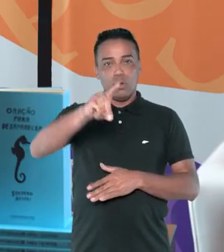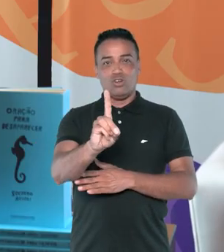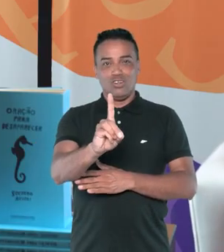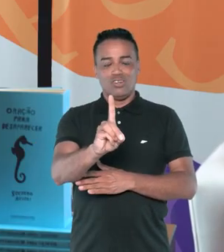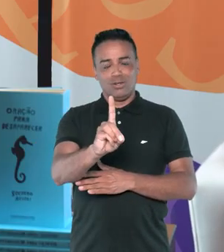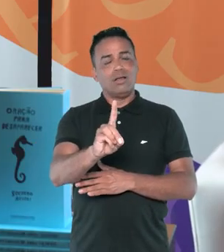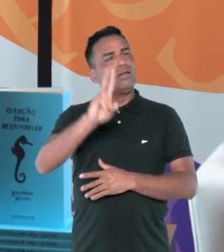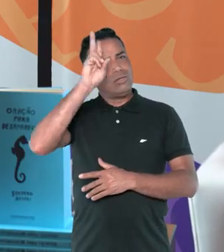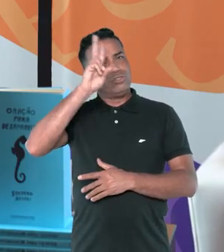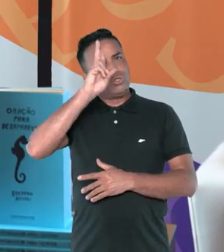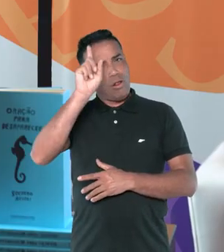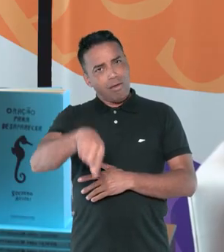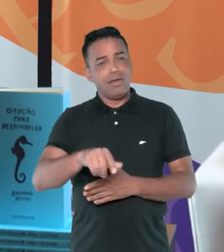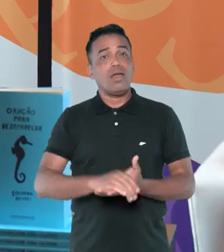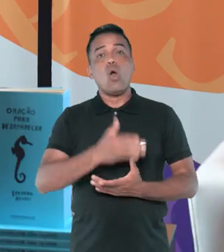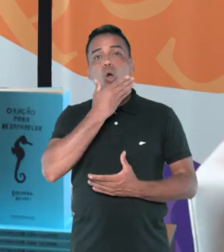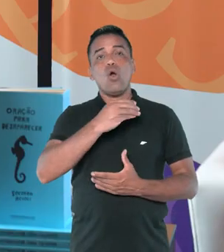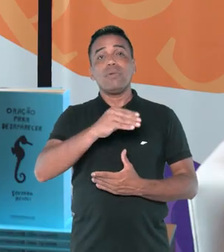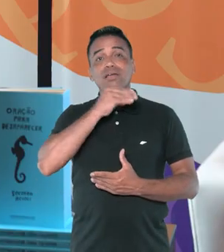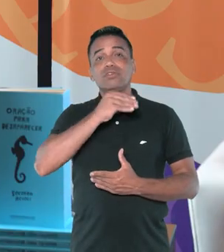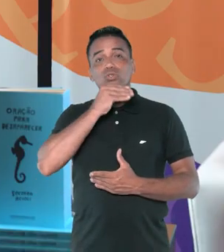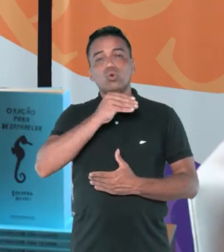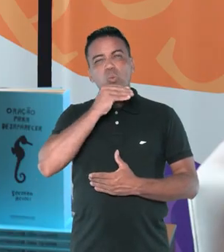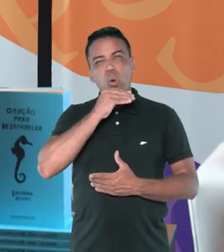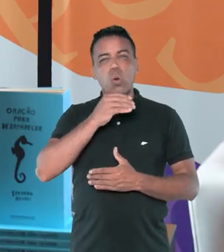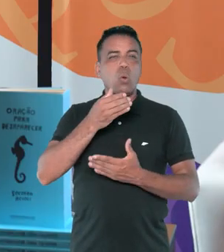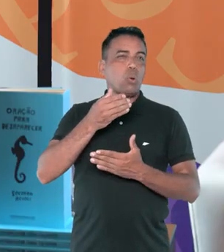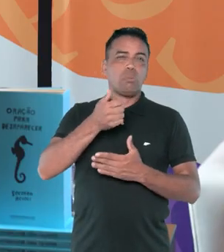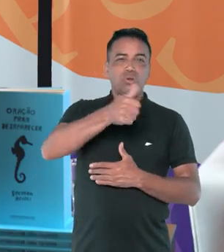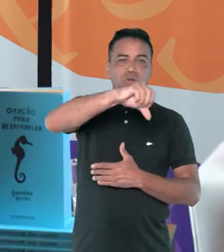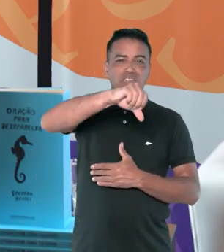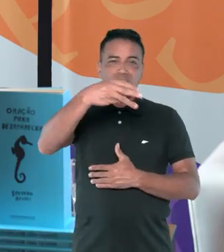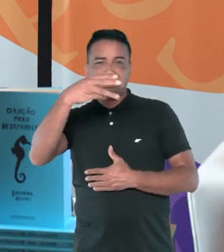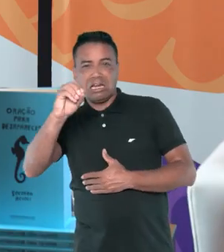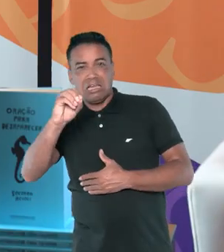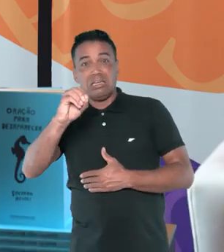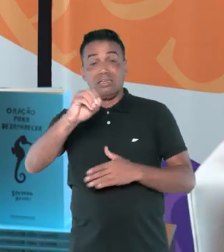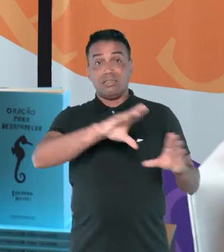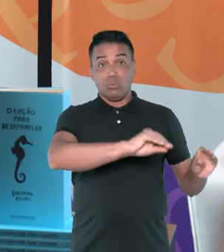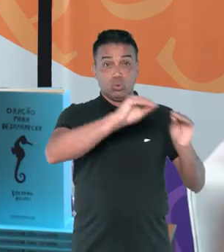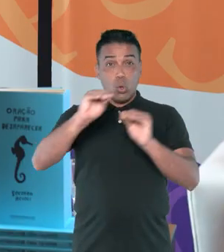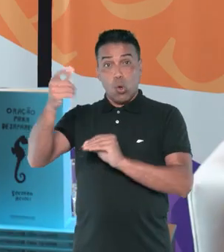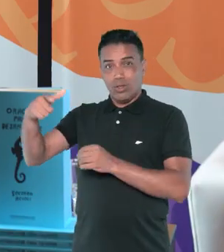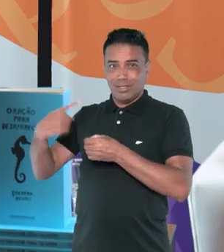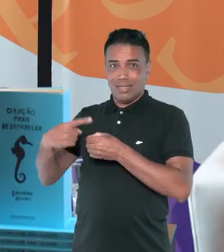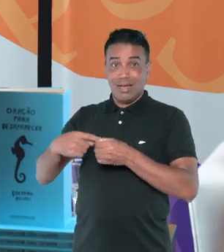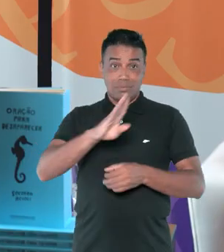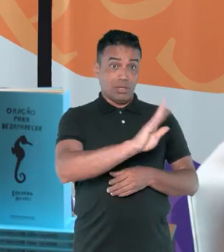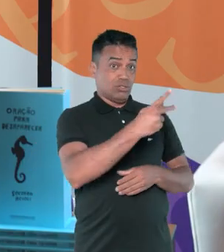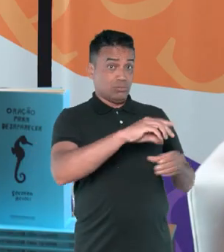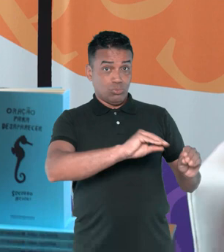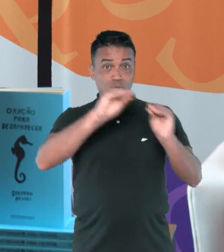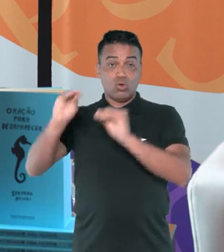A história é a seguinte. Carlos Drummond de Andrade, ali pela década de 30, logo depois que saiu de Belo Horizonte, foi convidado pelo